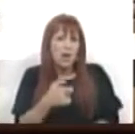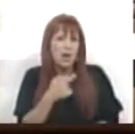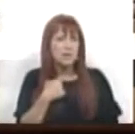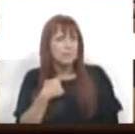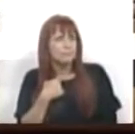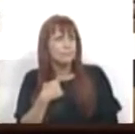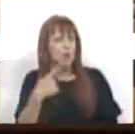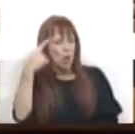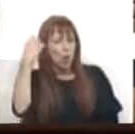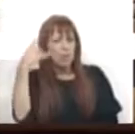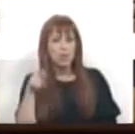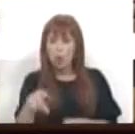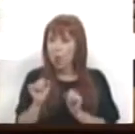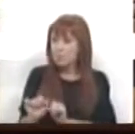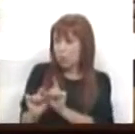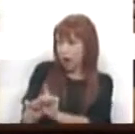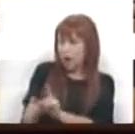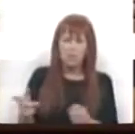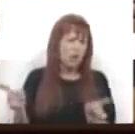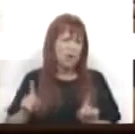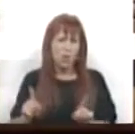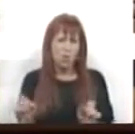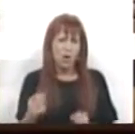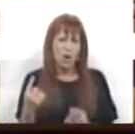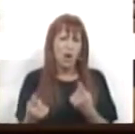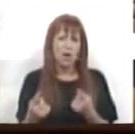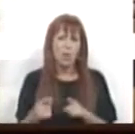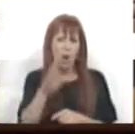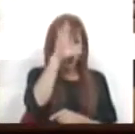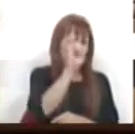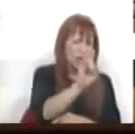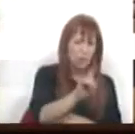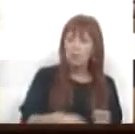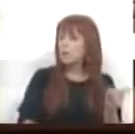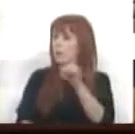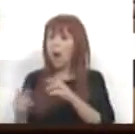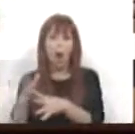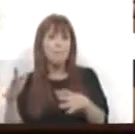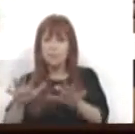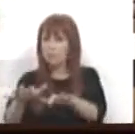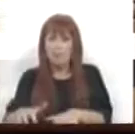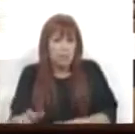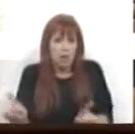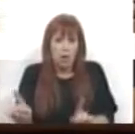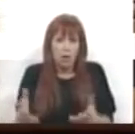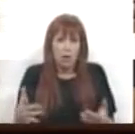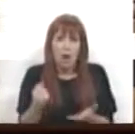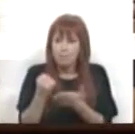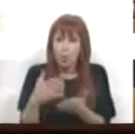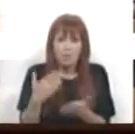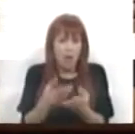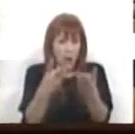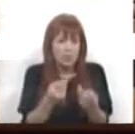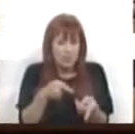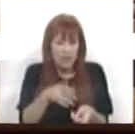podemos compreender que esta oposição não é nem ao Governo, nem à maioria parlamentar que apoia